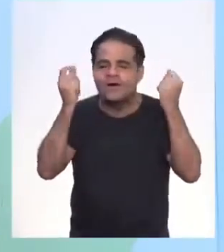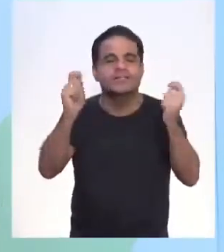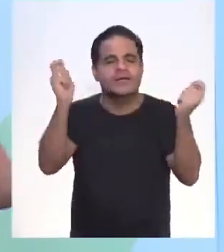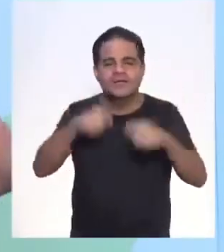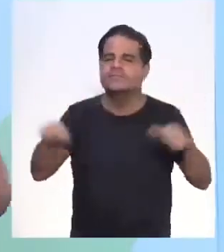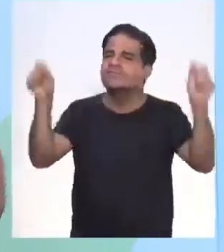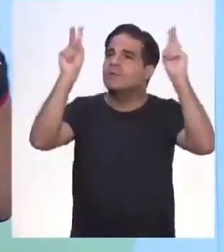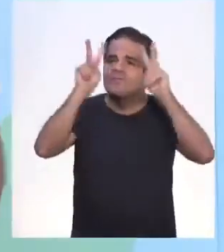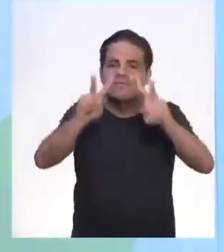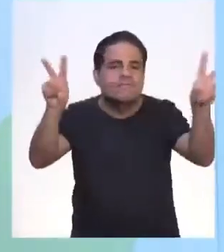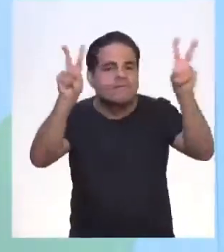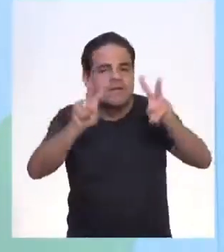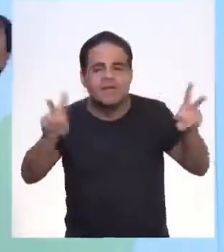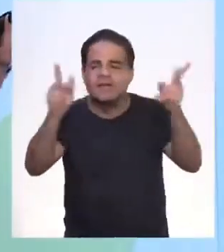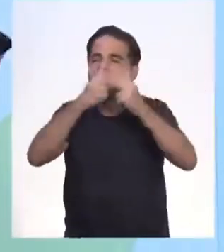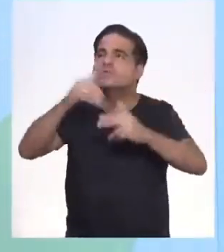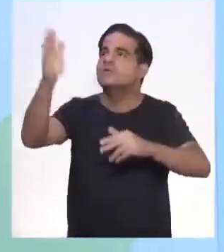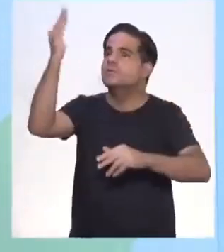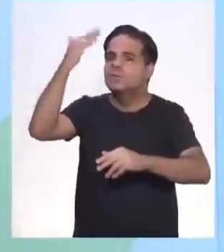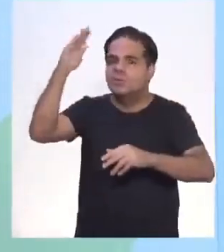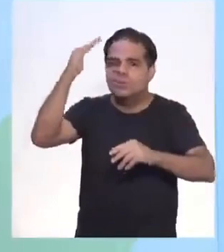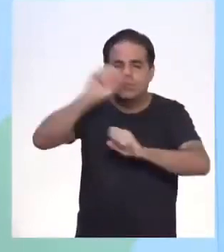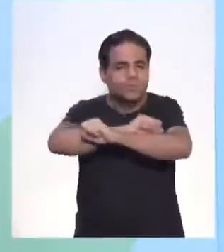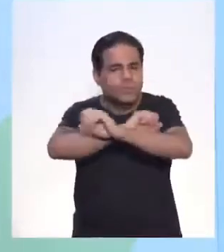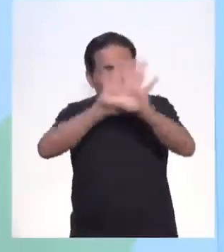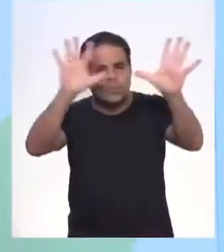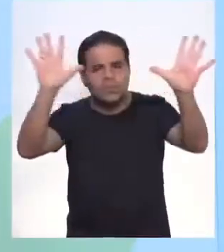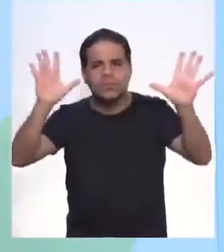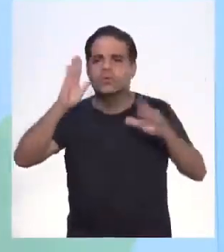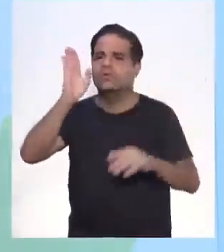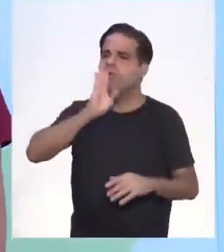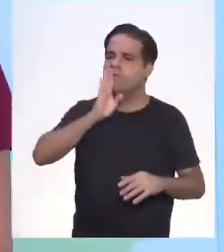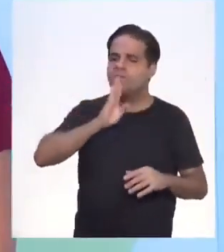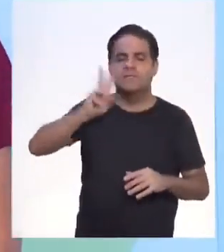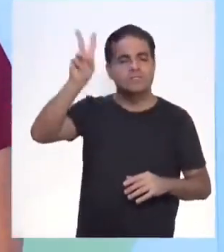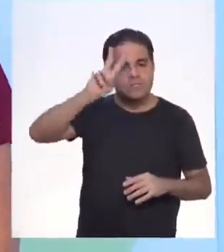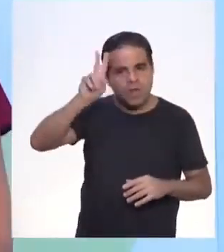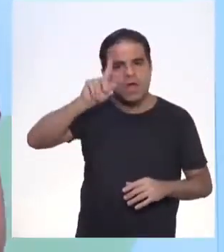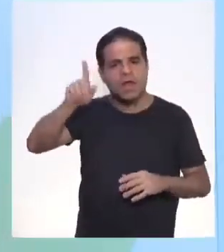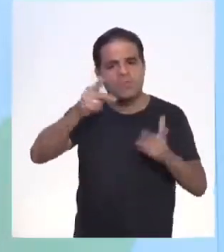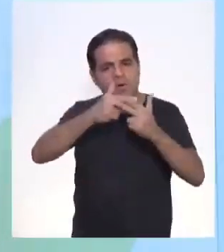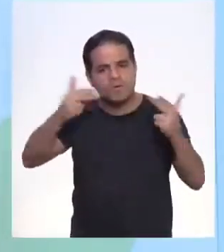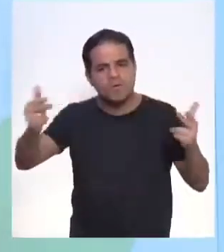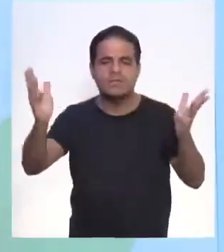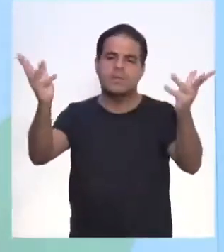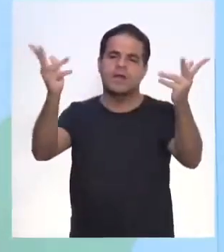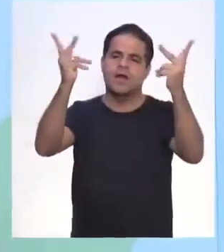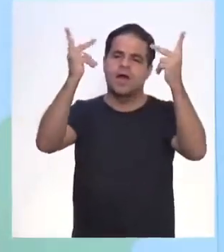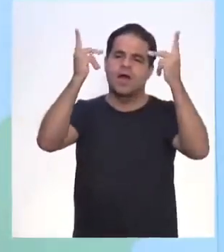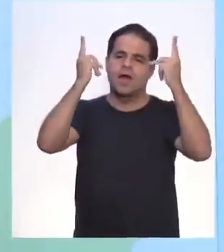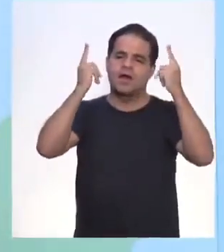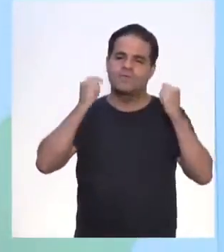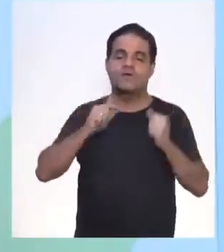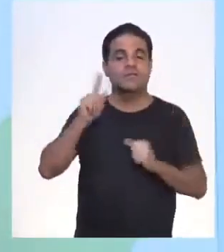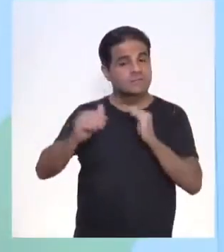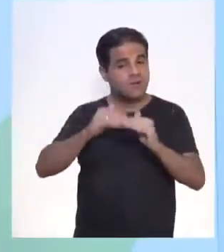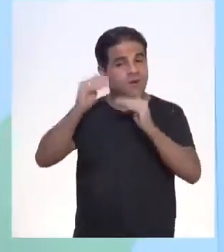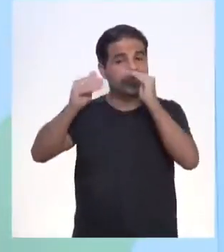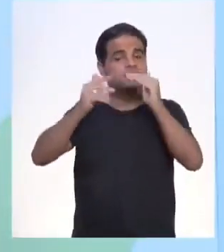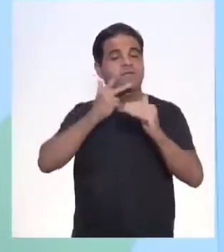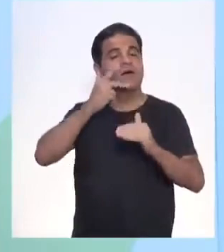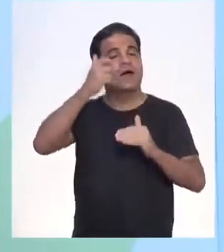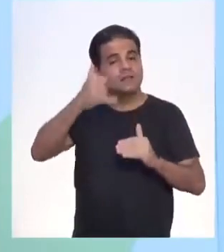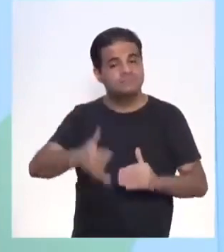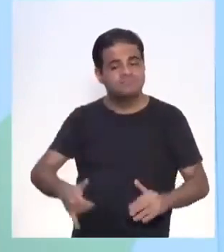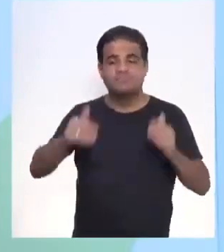poder olhar as coisas e compreender, e saber a história. A história é algo maravilhoso. Né? E é justamente esse processo onde a gente desnaturaliza,